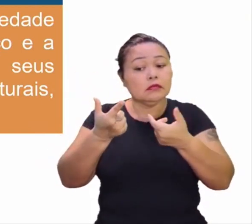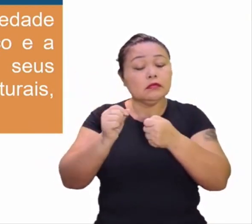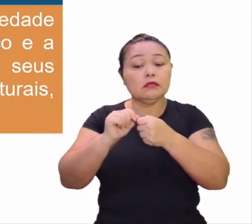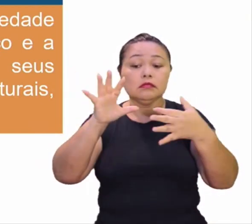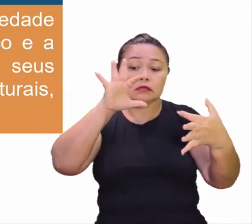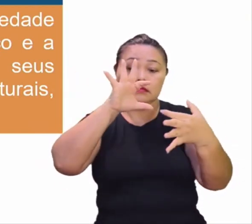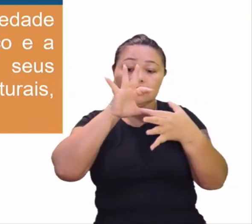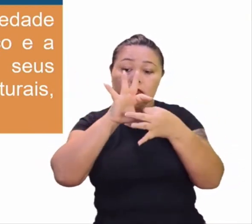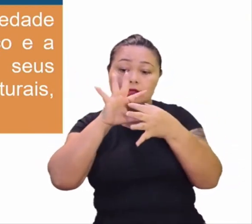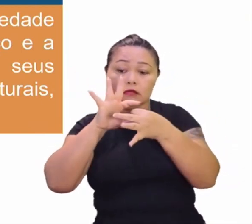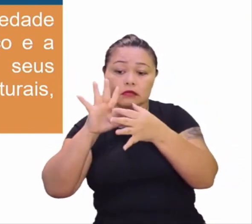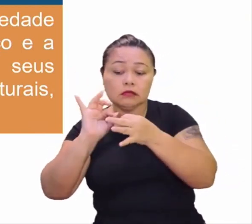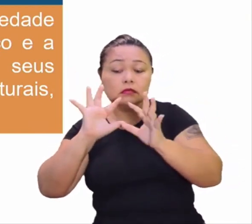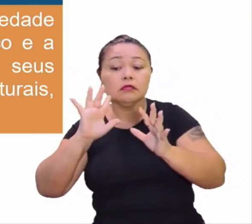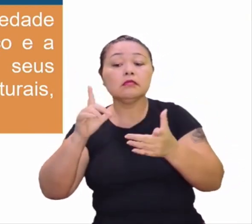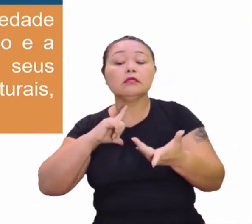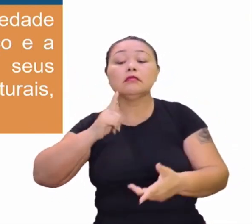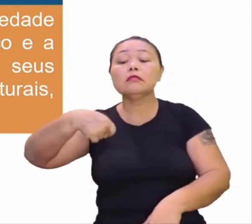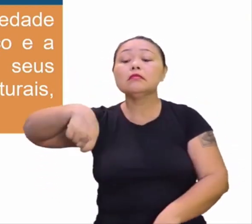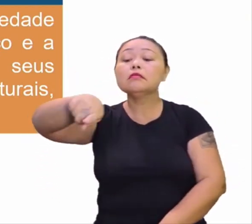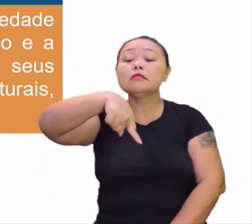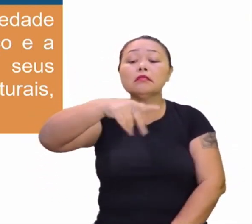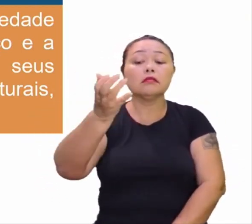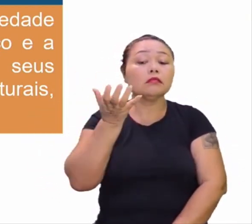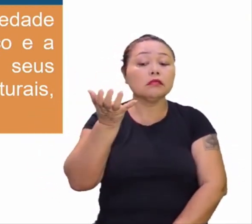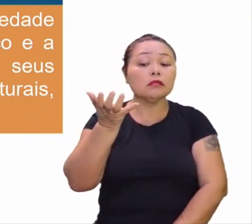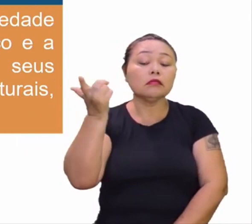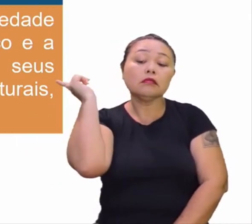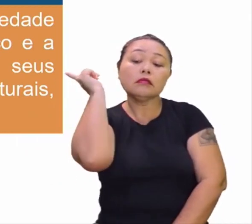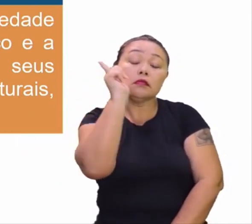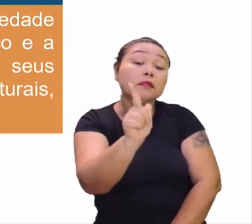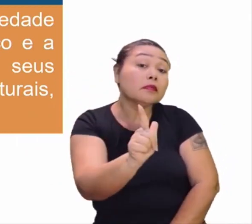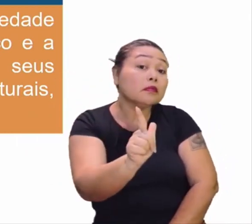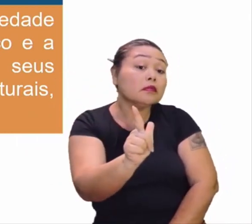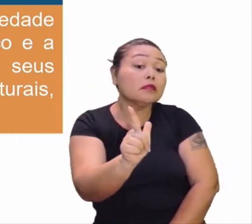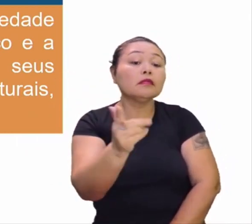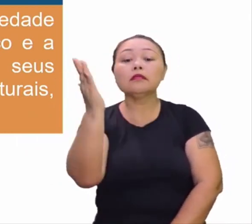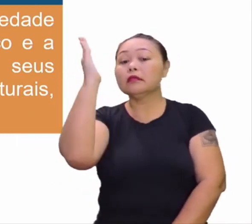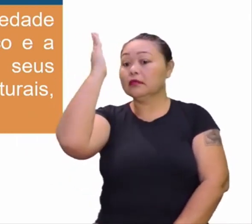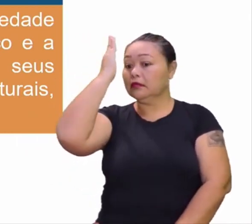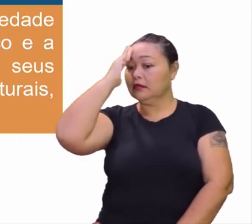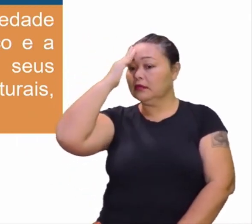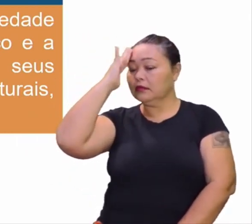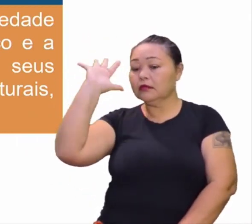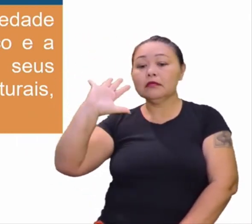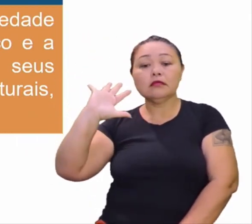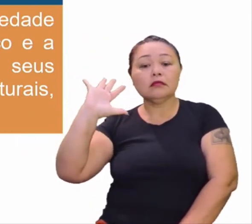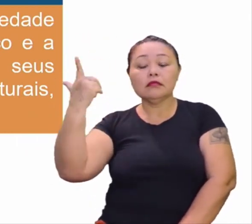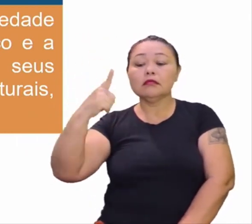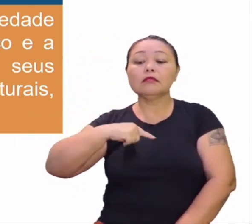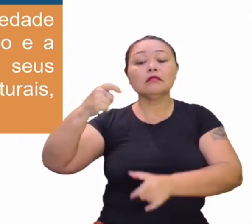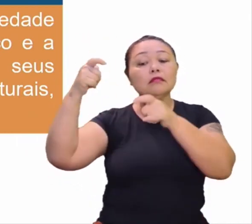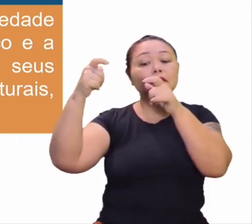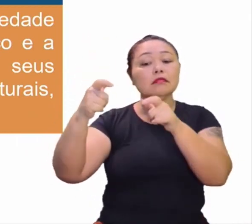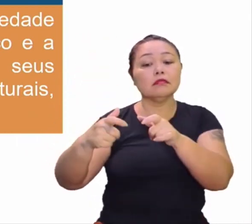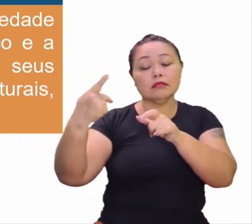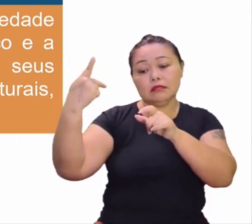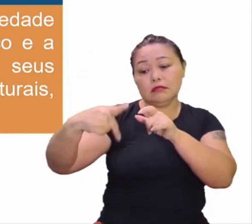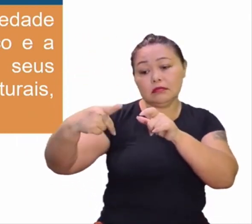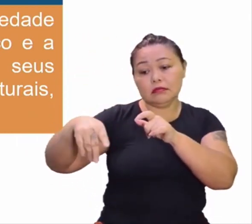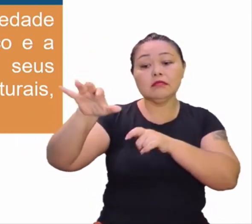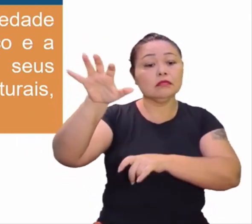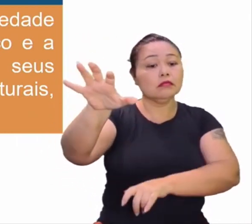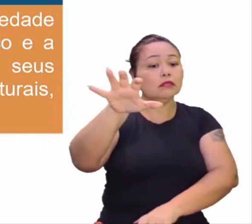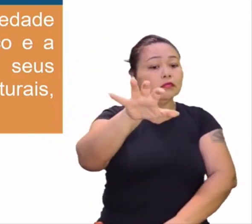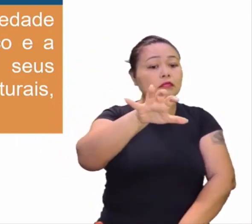No contexto geral, a gente quer que os nossos queridos alunos consigam compreender os fenômenos locais